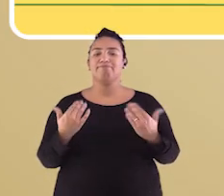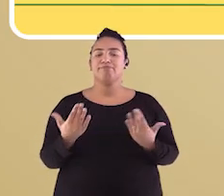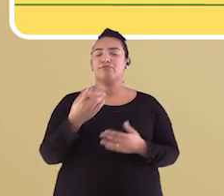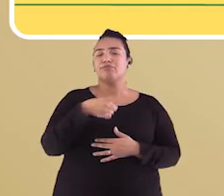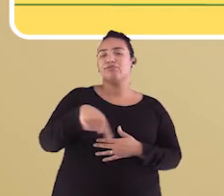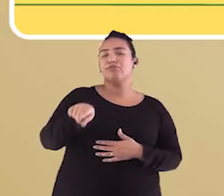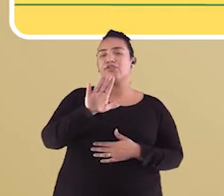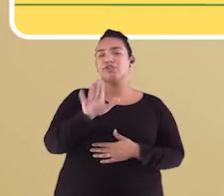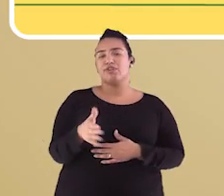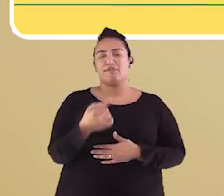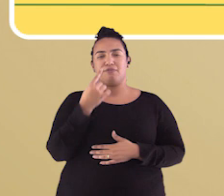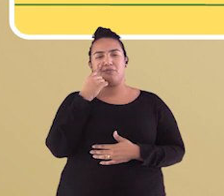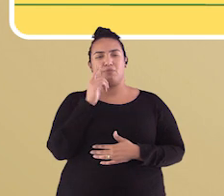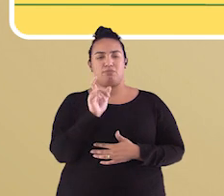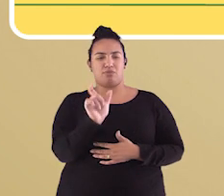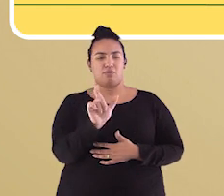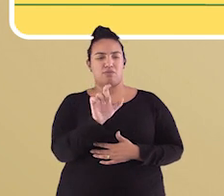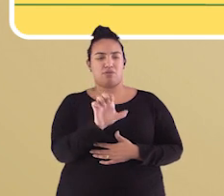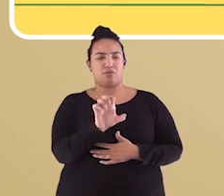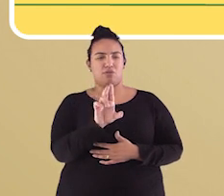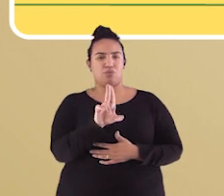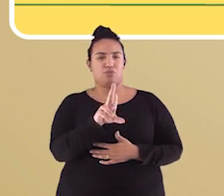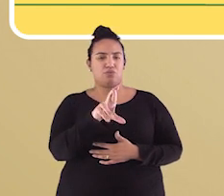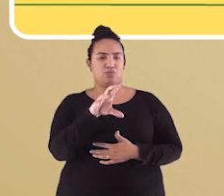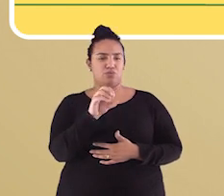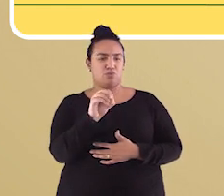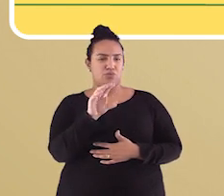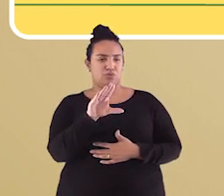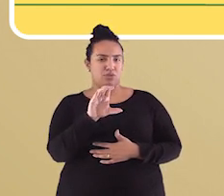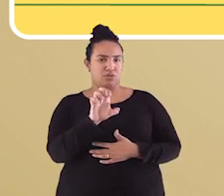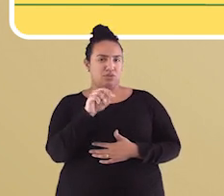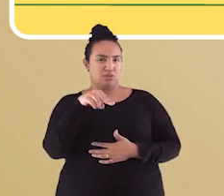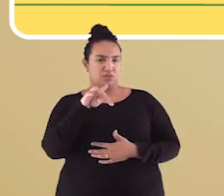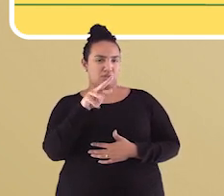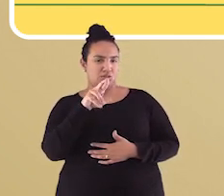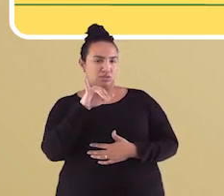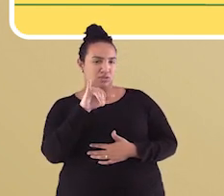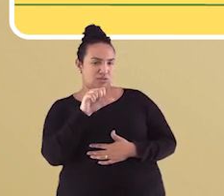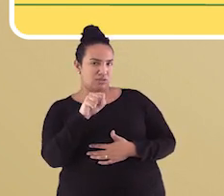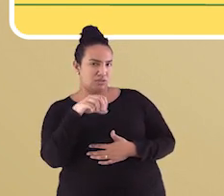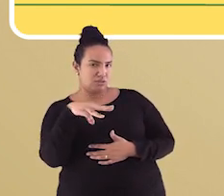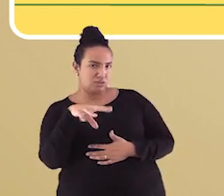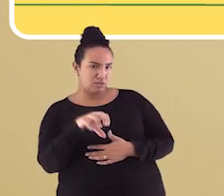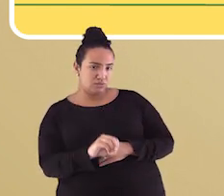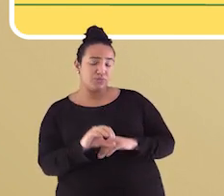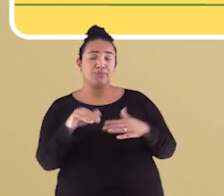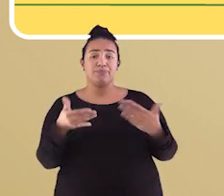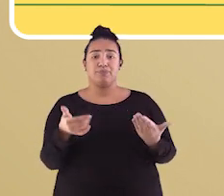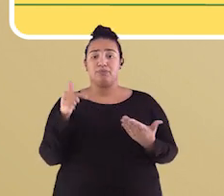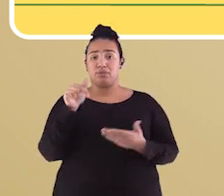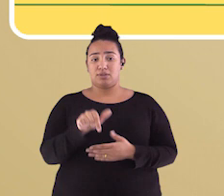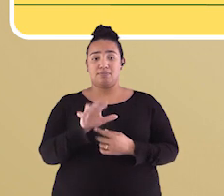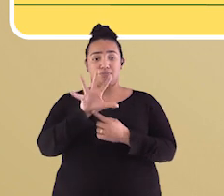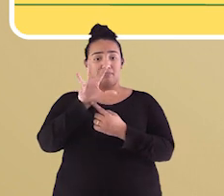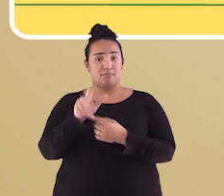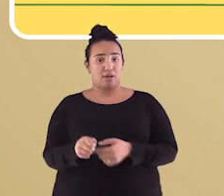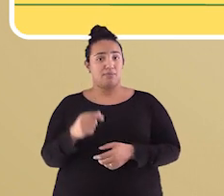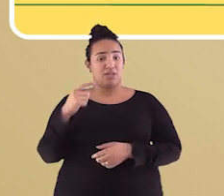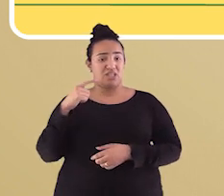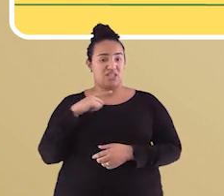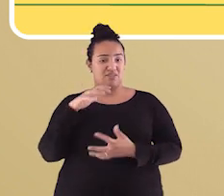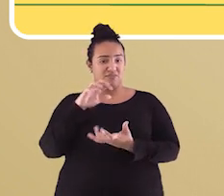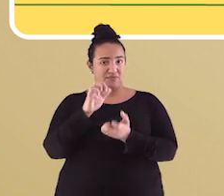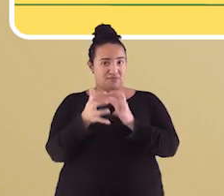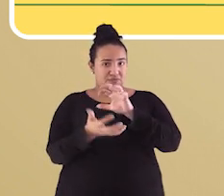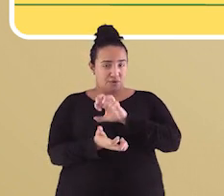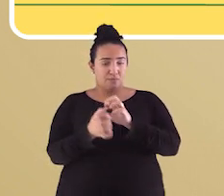falar sobre eurocentrismo? Quando se fala que os mapas possuem formas eurocêntricas, está